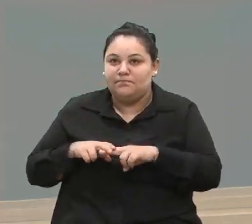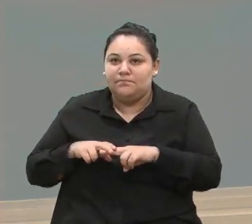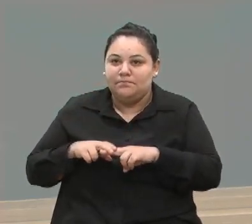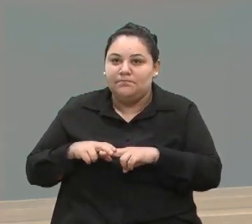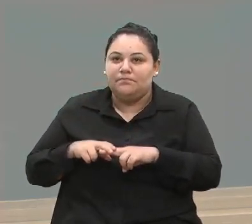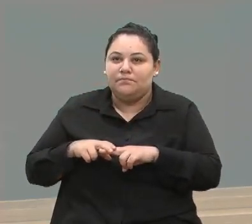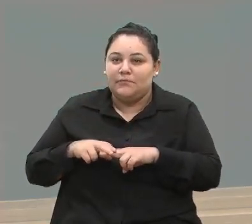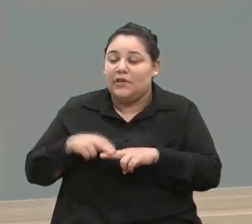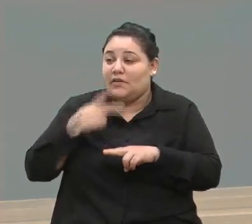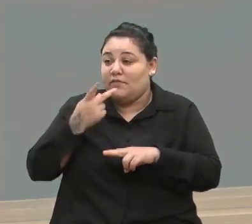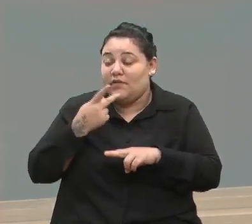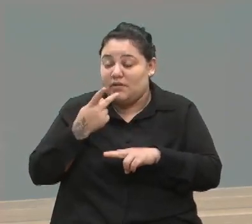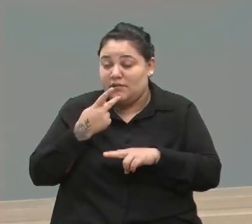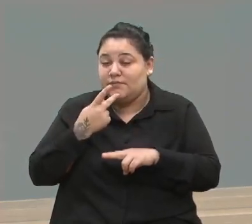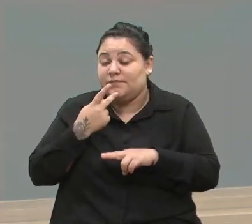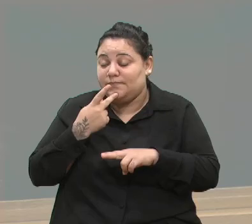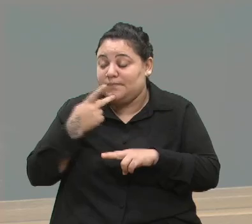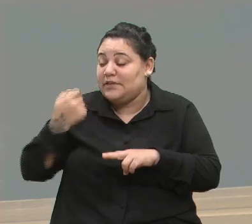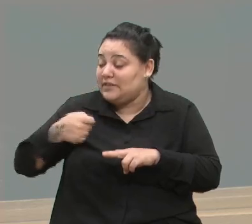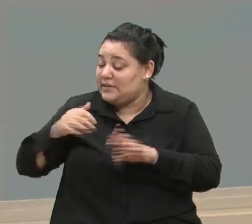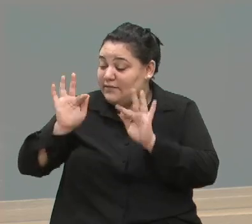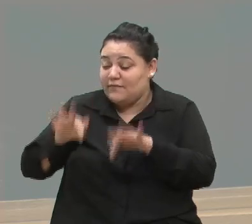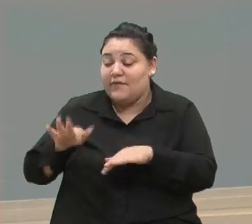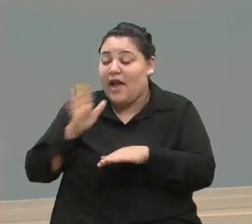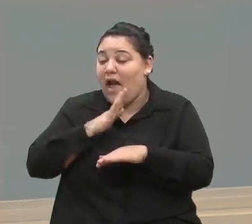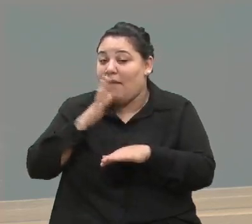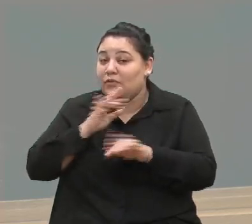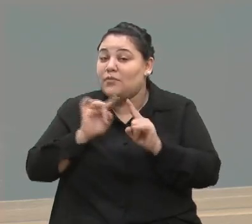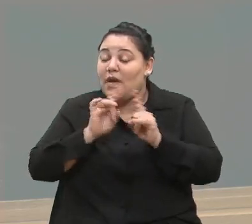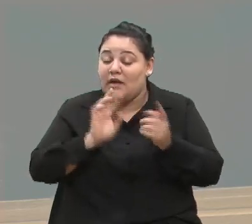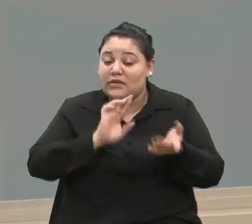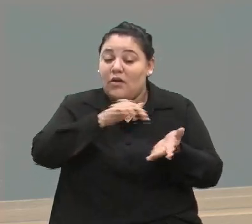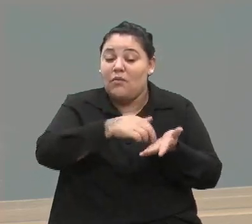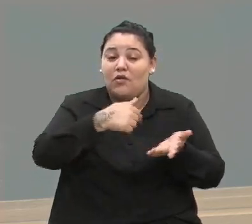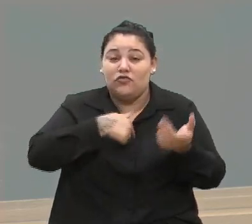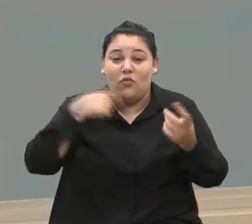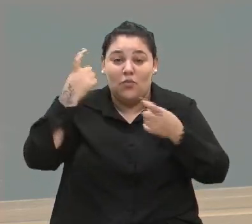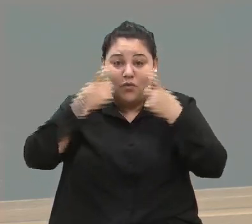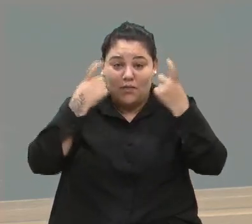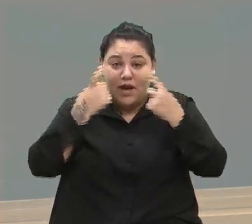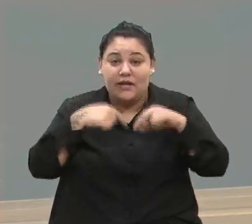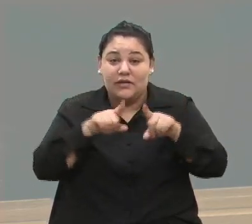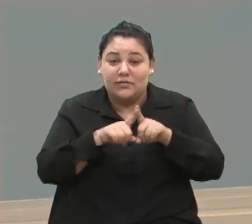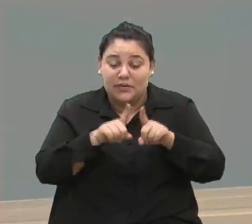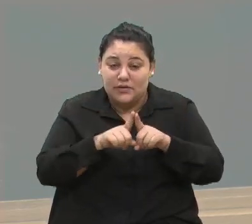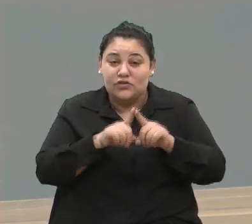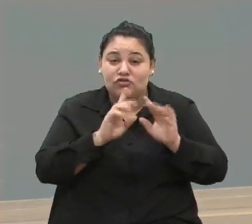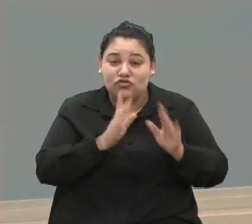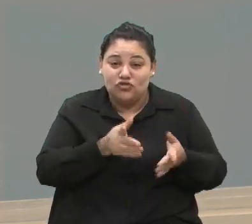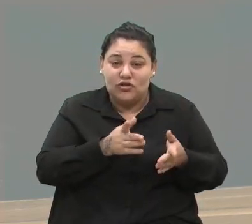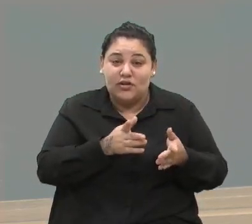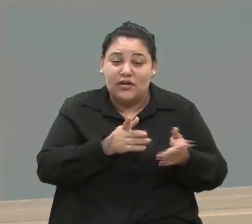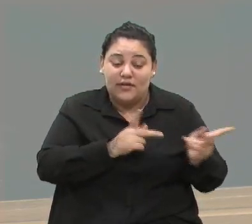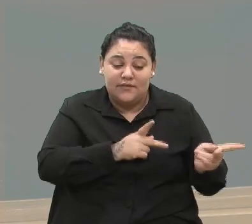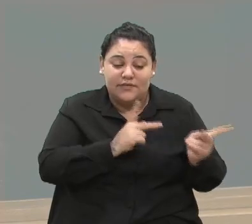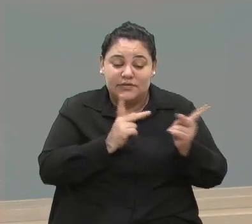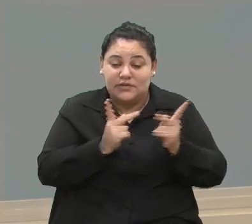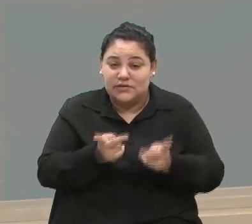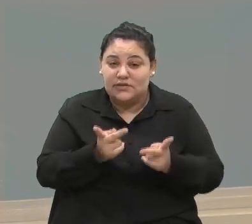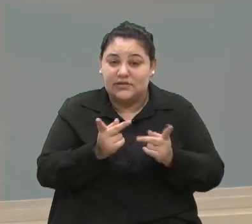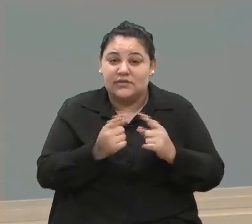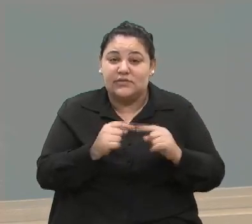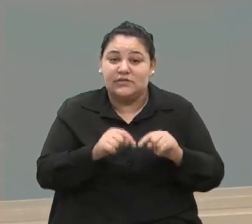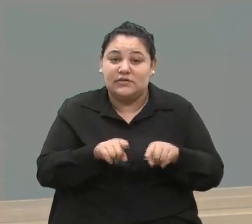para acabar. Mas, realmente, eu também estou preocupada. Já fomos várias vezes visitar lá